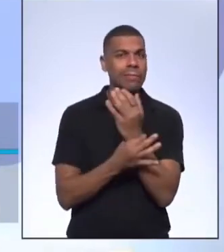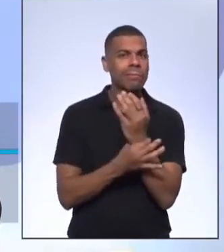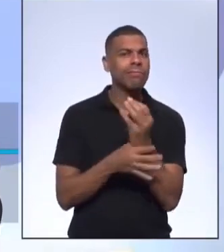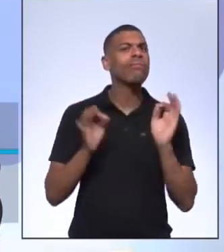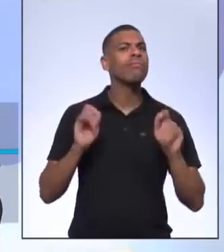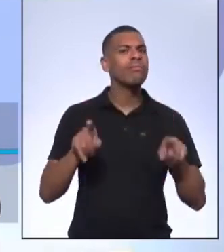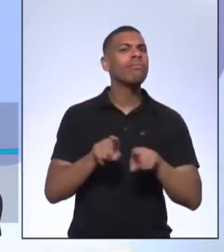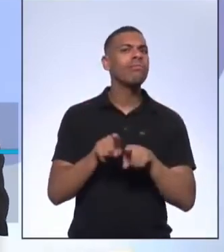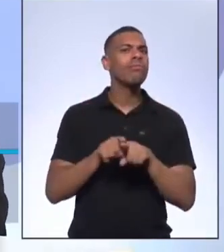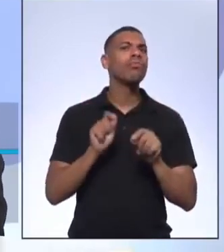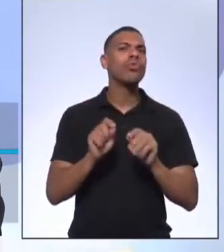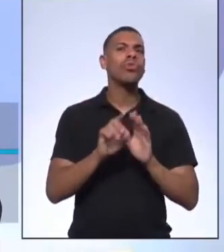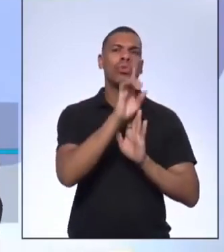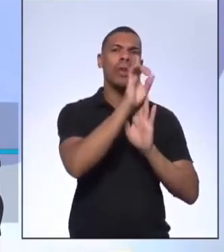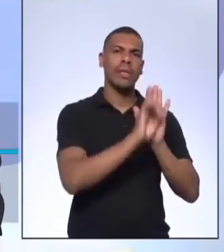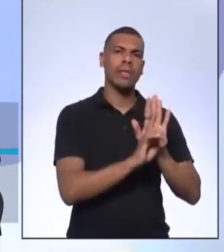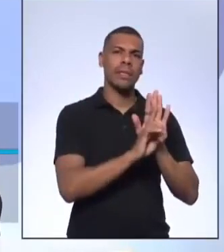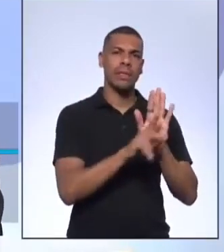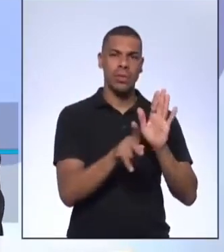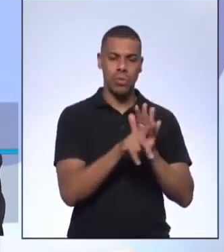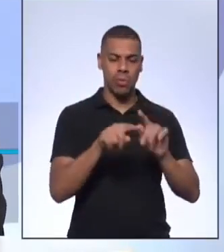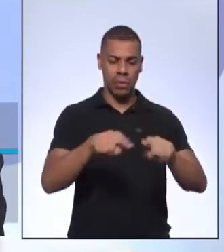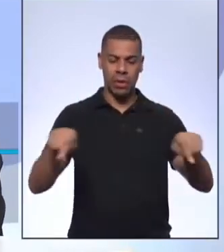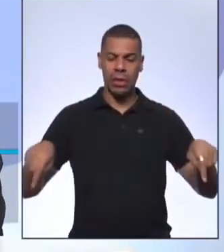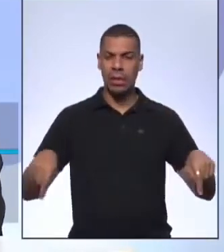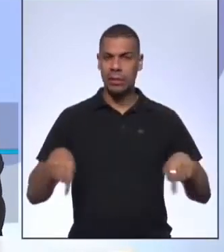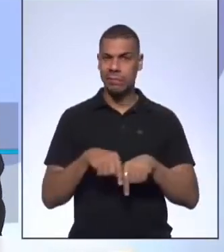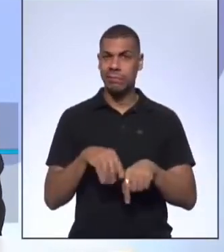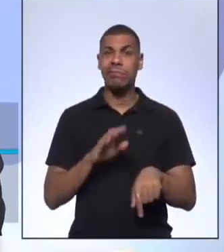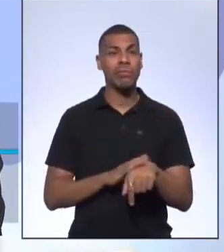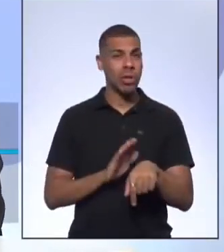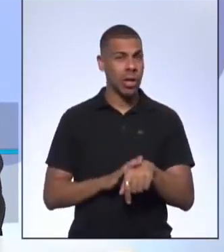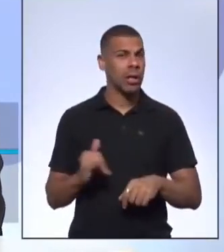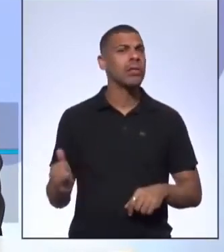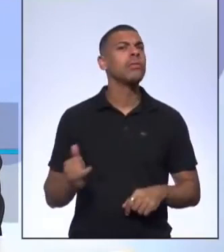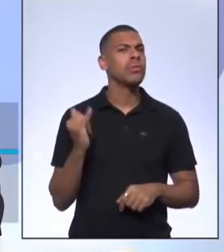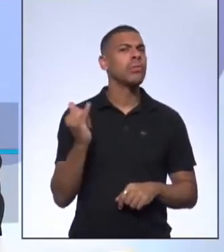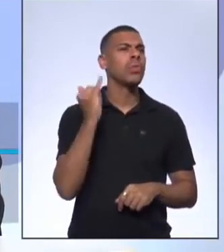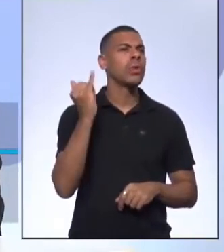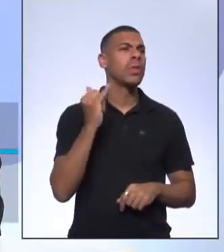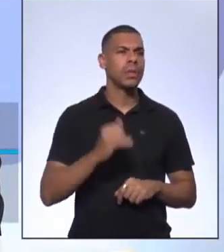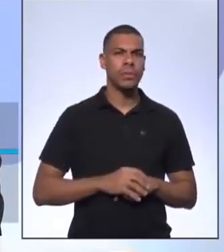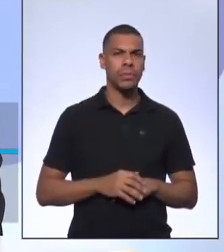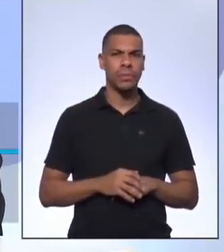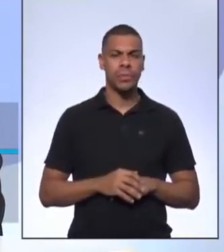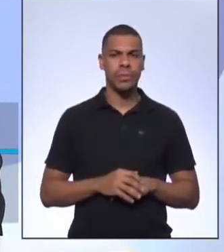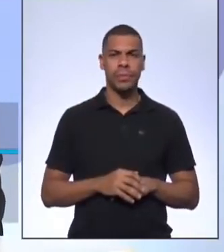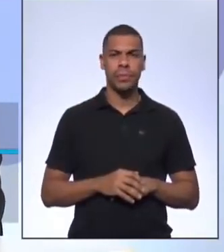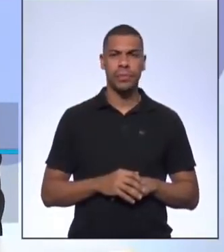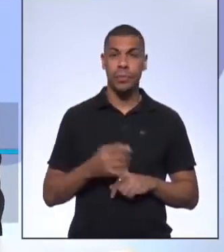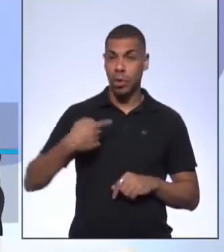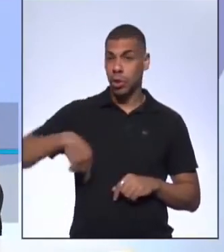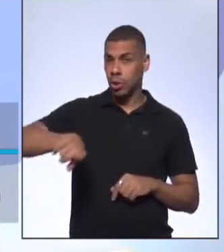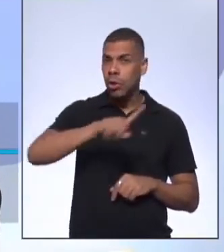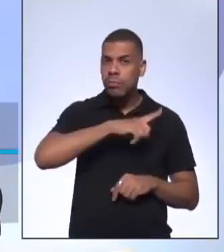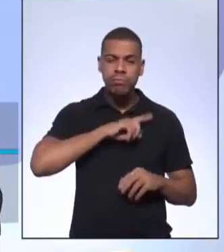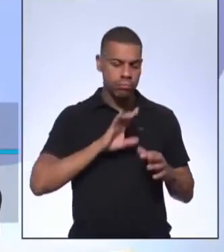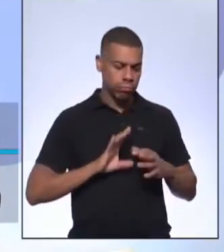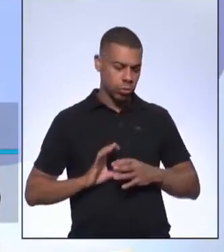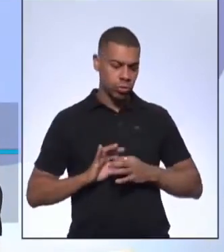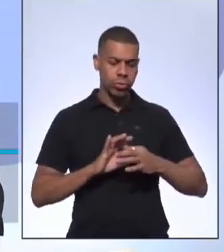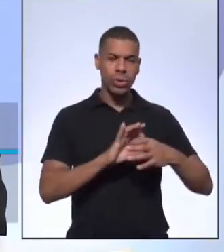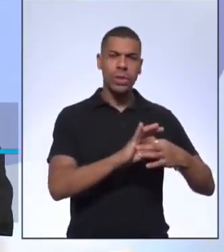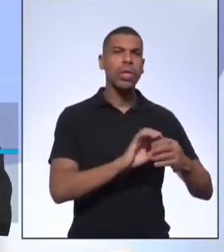essa população o direito a essas terras. Então, sem dúvida, isso é um marco importante. Para que a gente possa contextualizar isso que eu